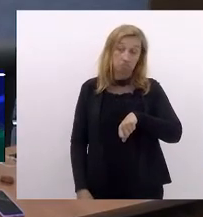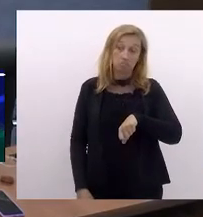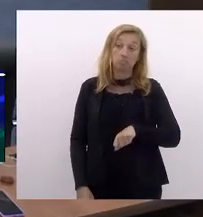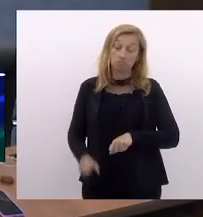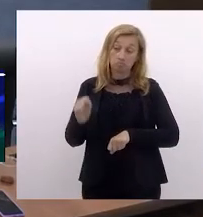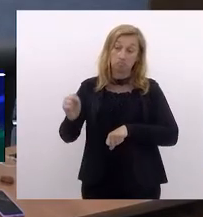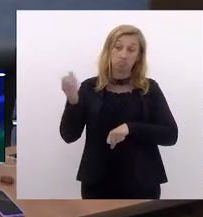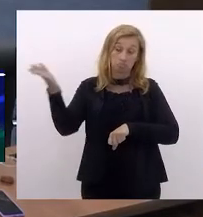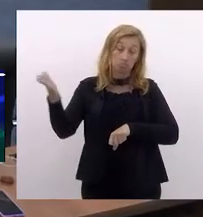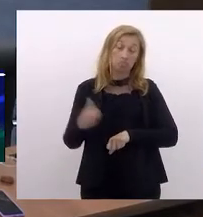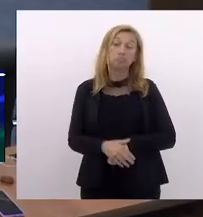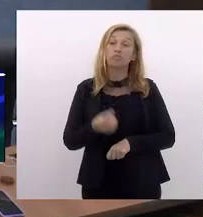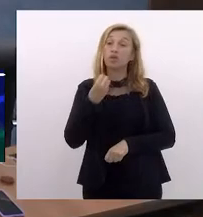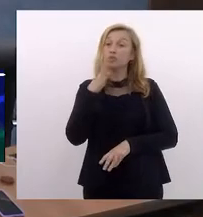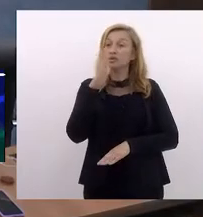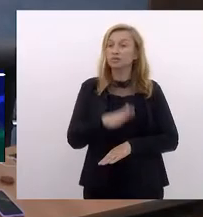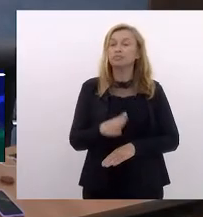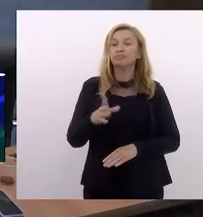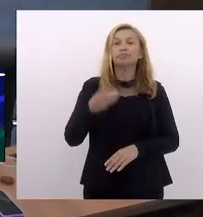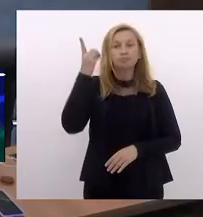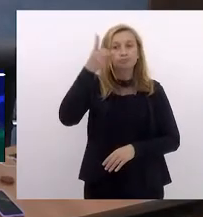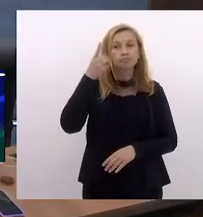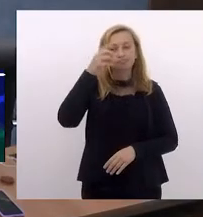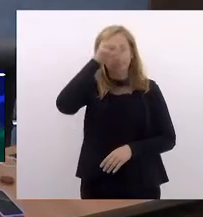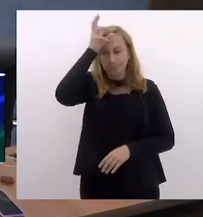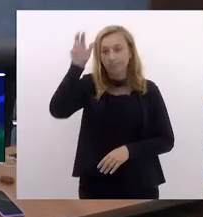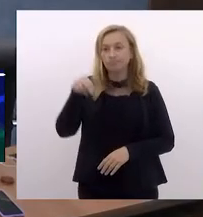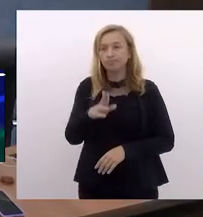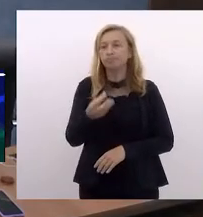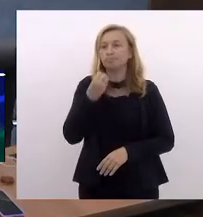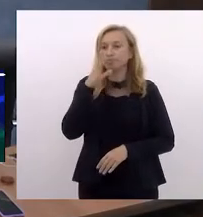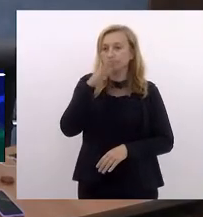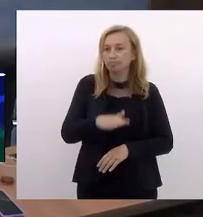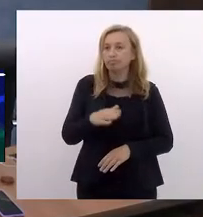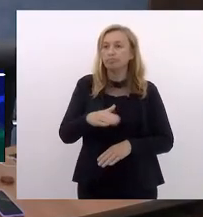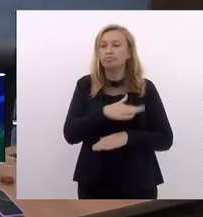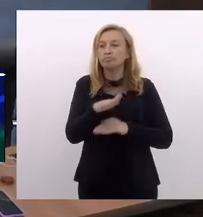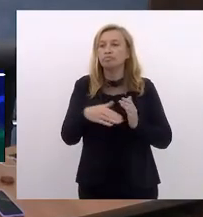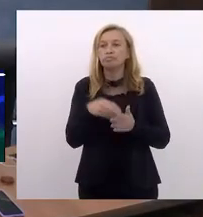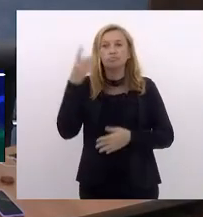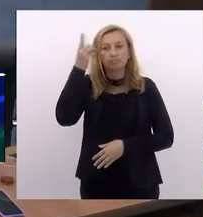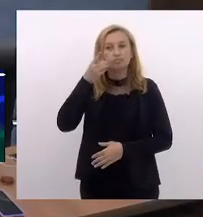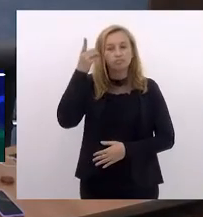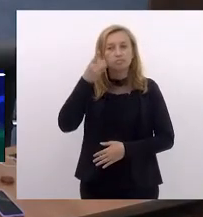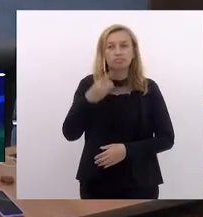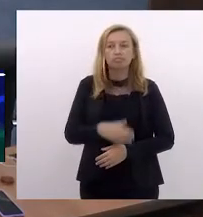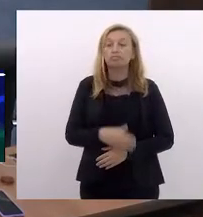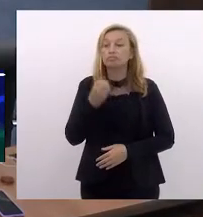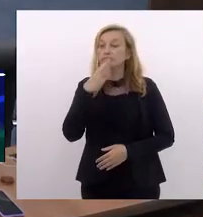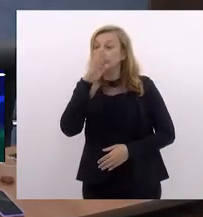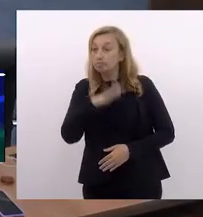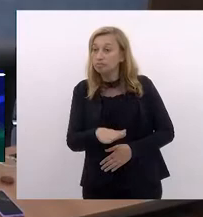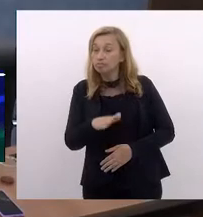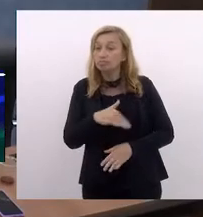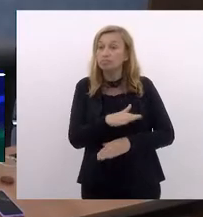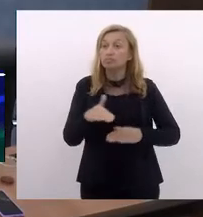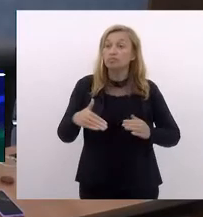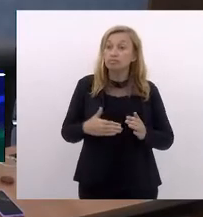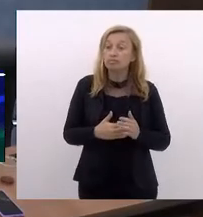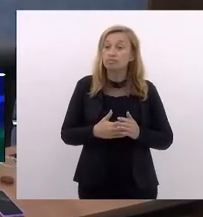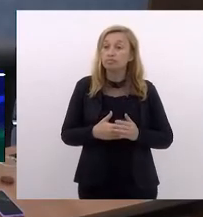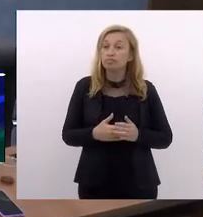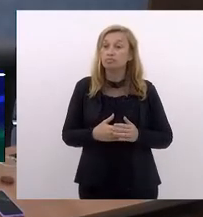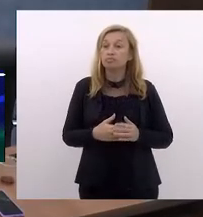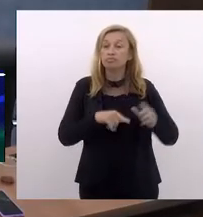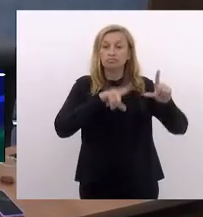Oi pode falar boa tarde Deputado da tia Ju boa tarde deputadas e deputados e boa tarde todos